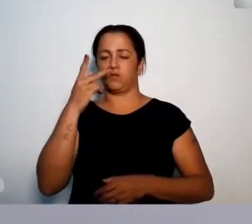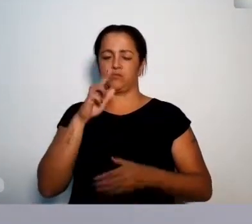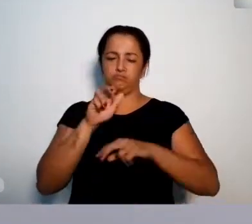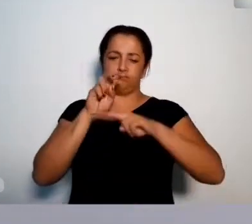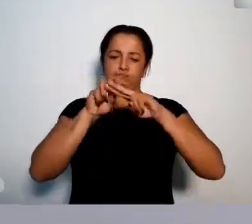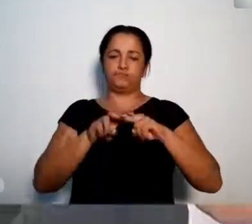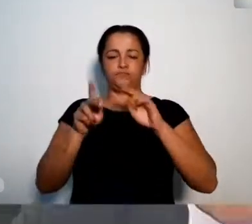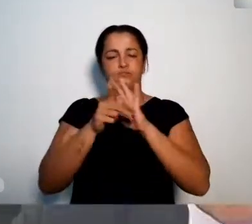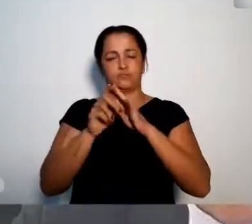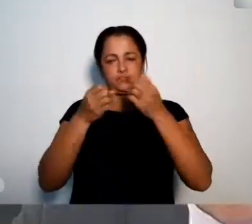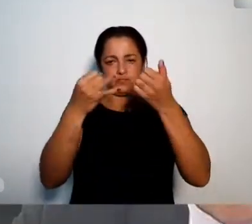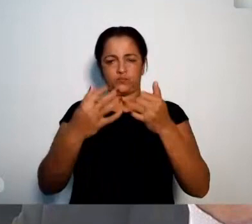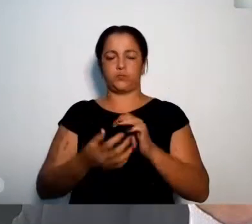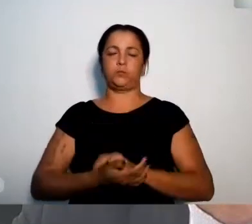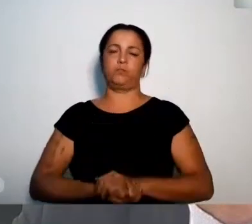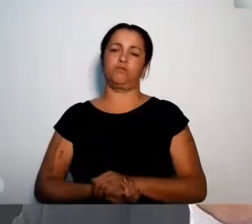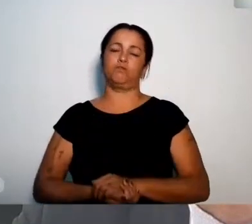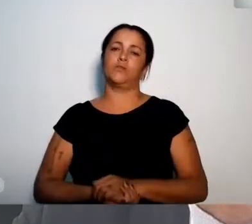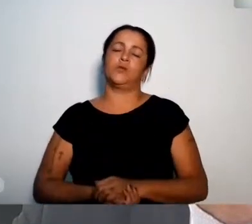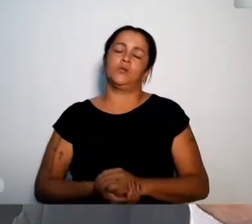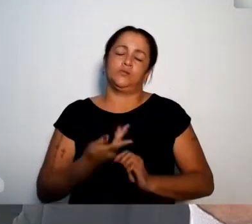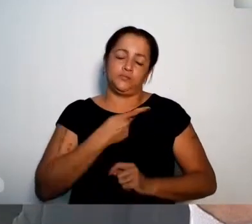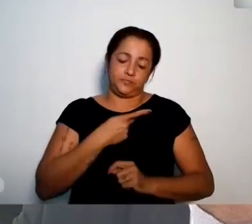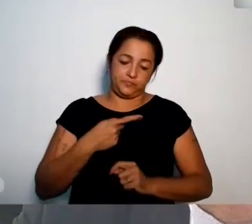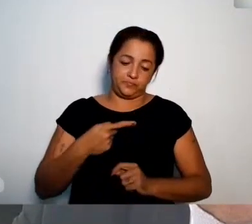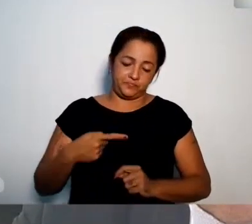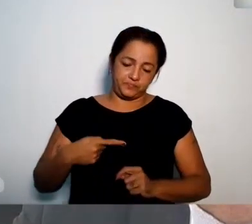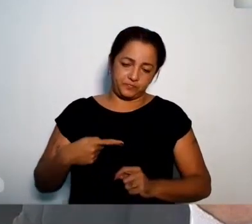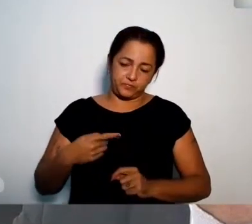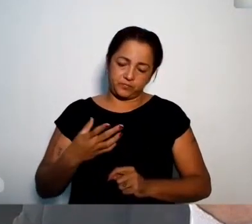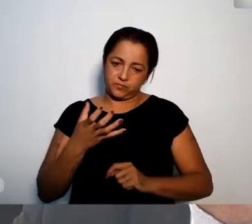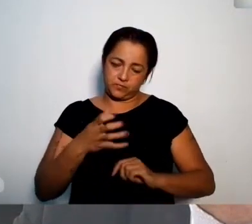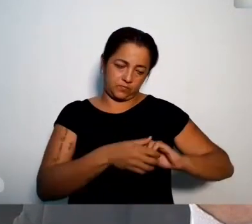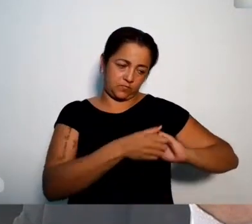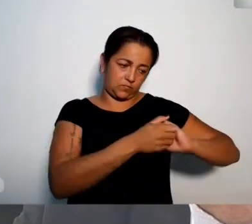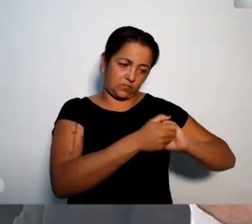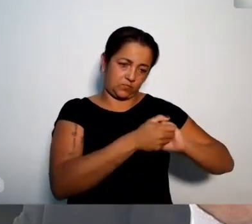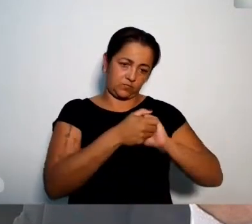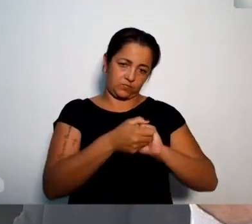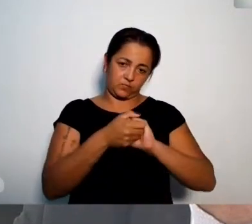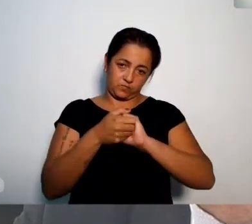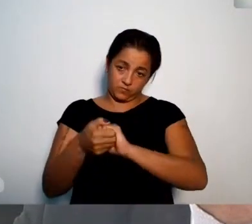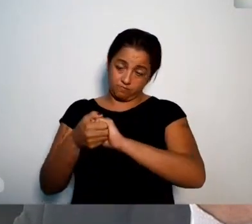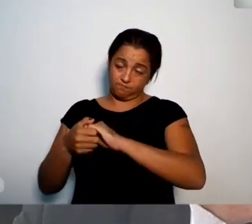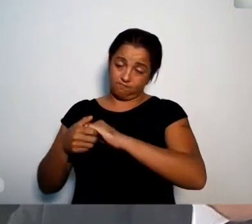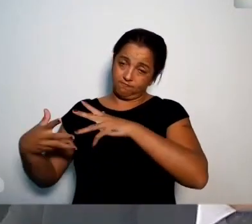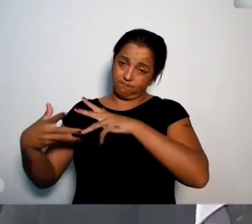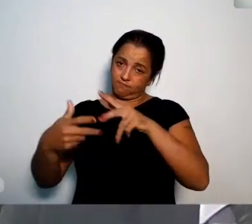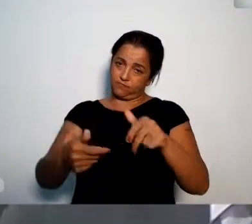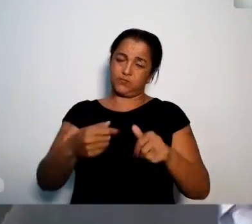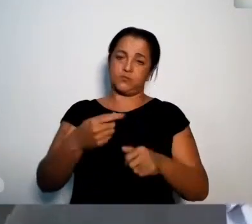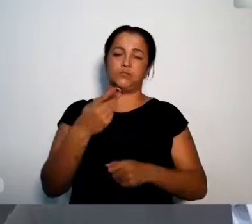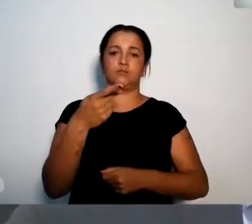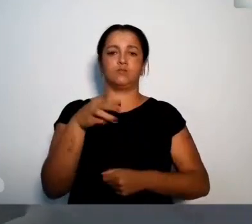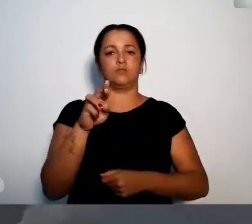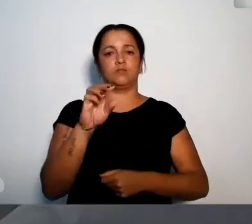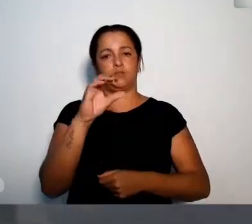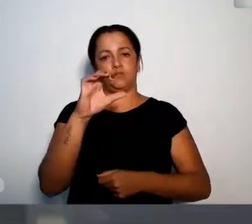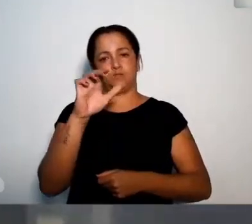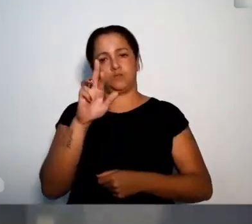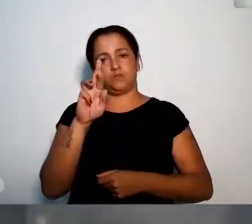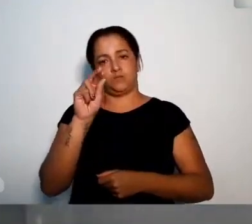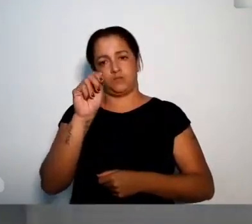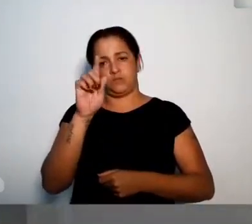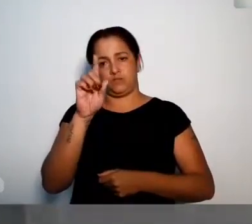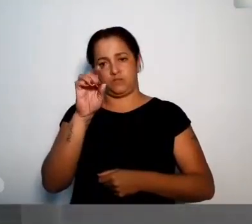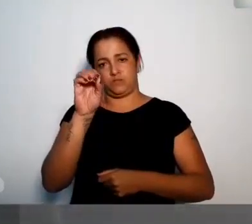autorizado. Senhor presidente, quero cumprimentar a todos os senhores procuradores presentes nesta casa. Eu